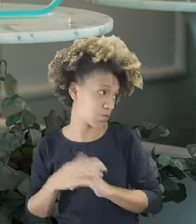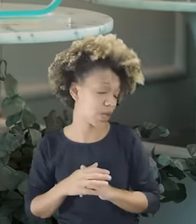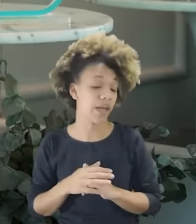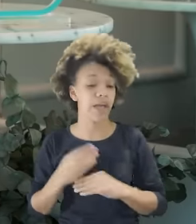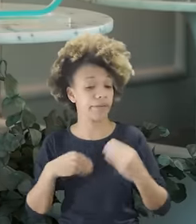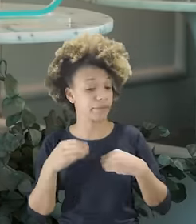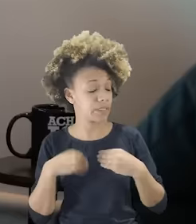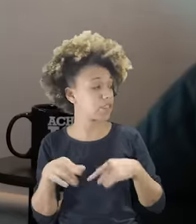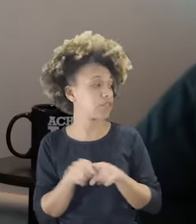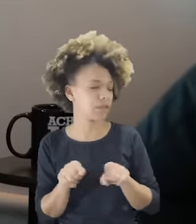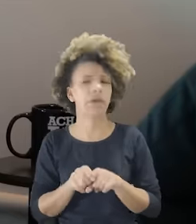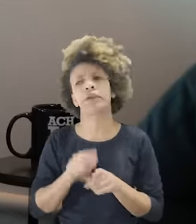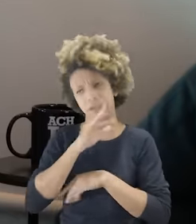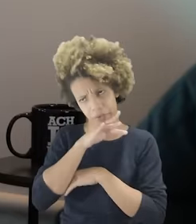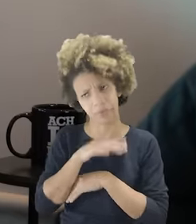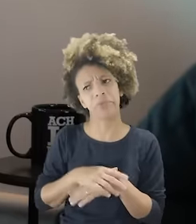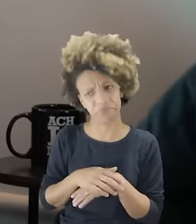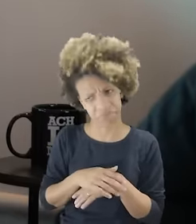maníaco depressivo que